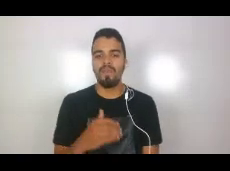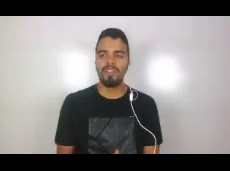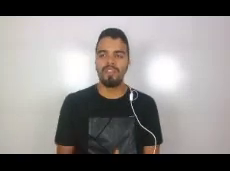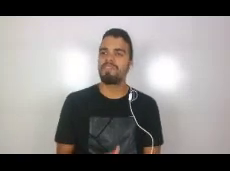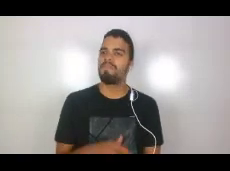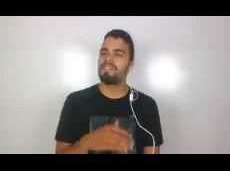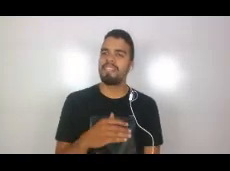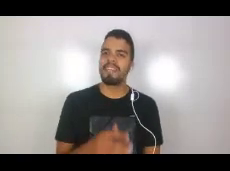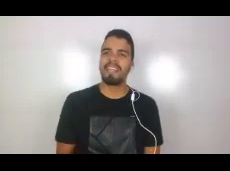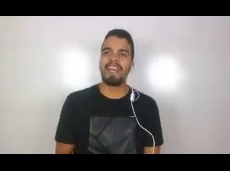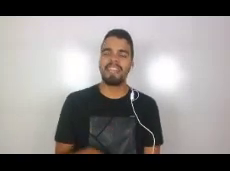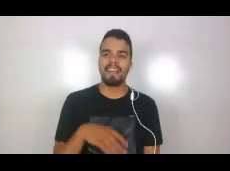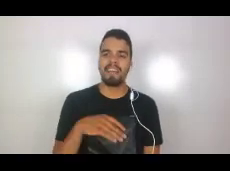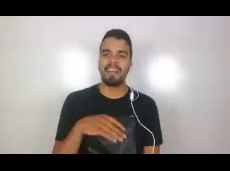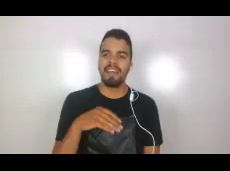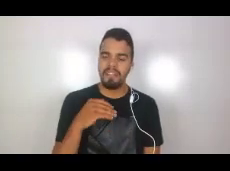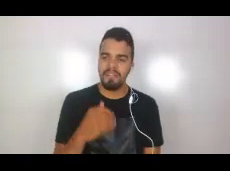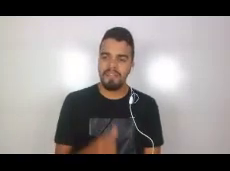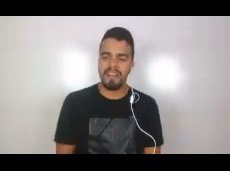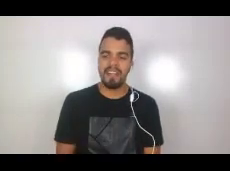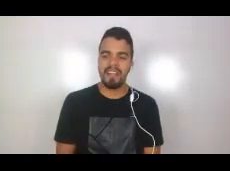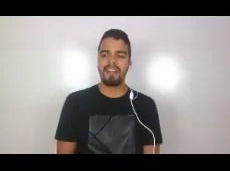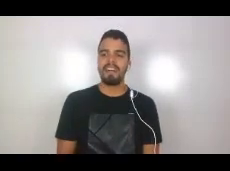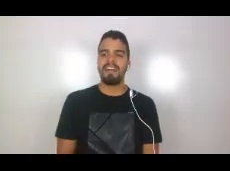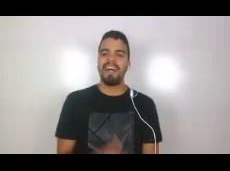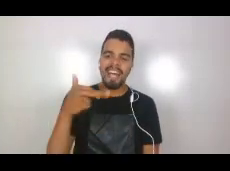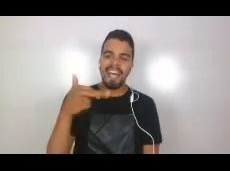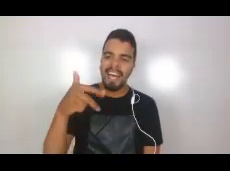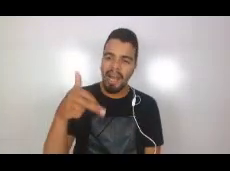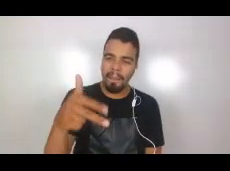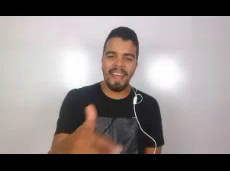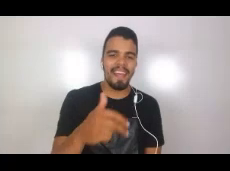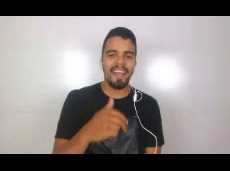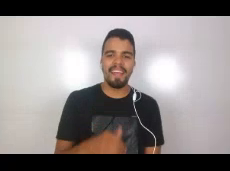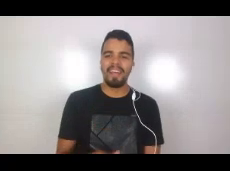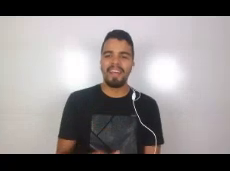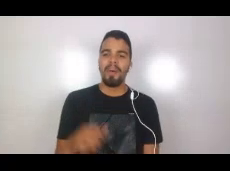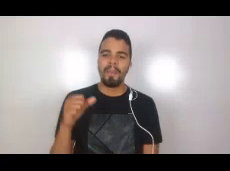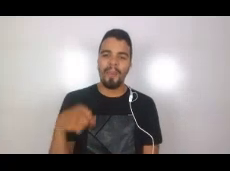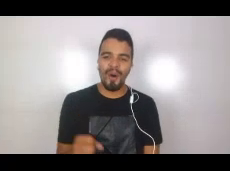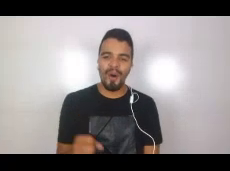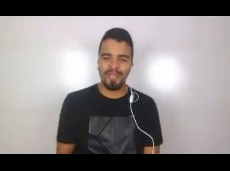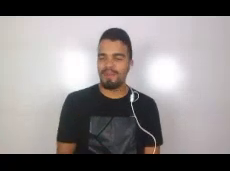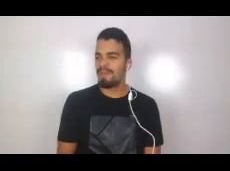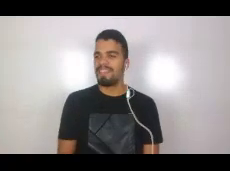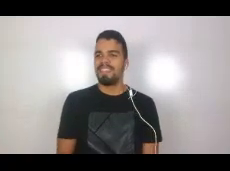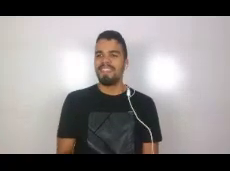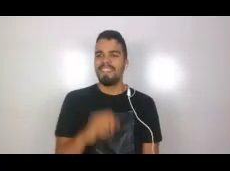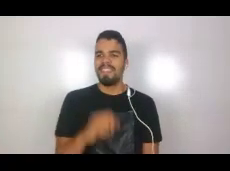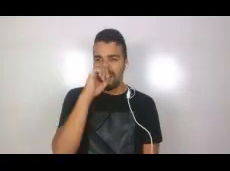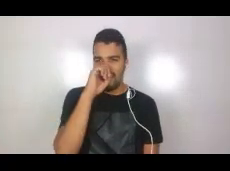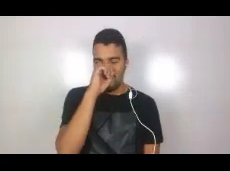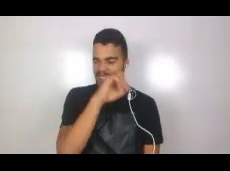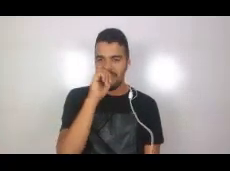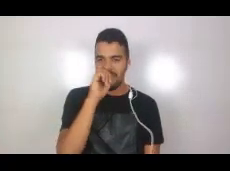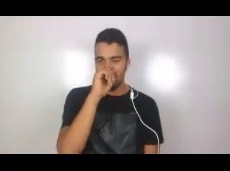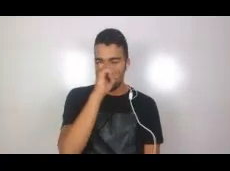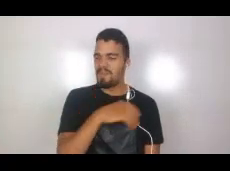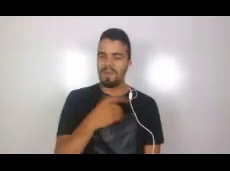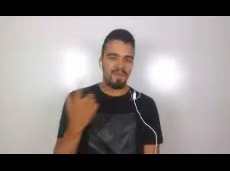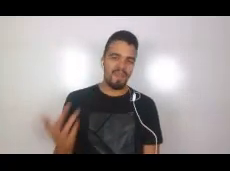carro, ônibus, bicicleta, van, andar a pé, moto.